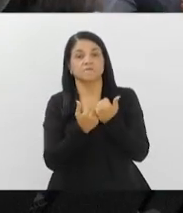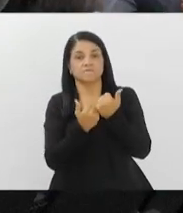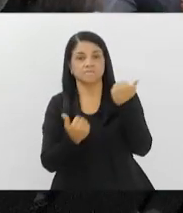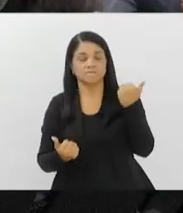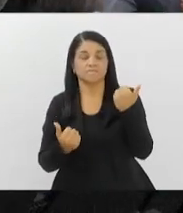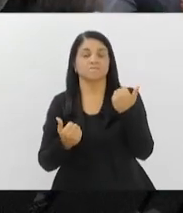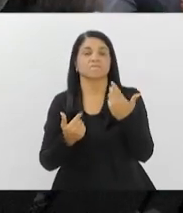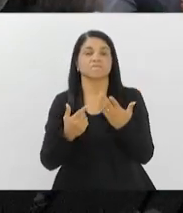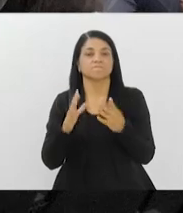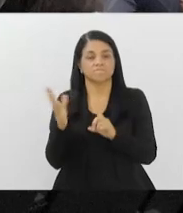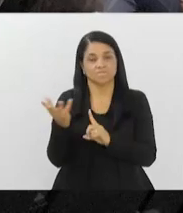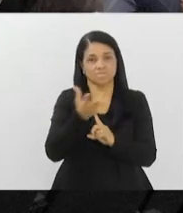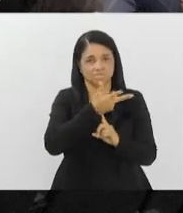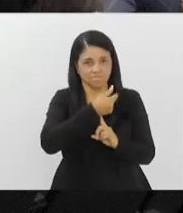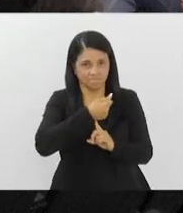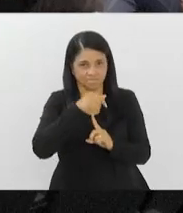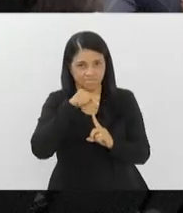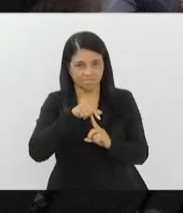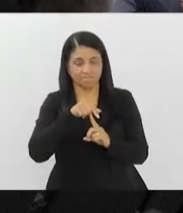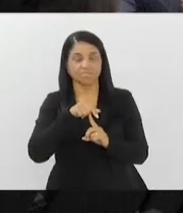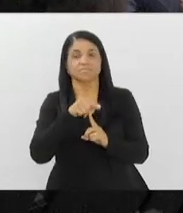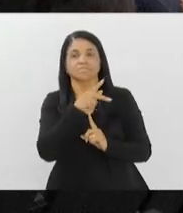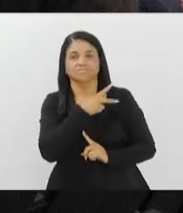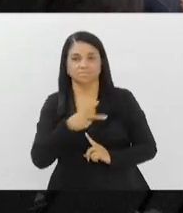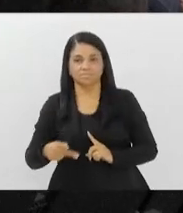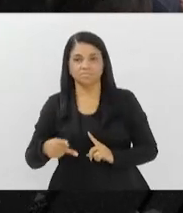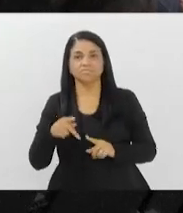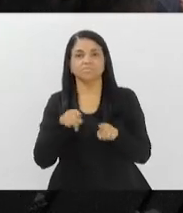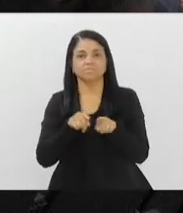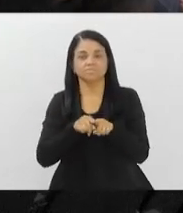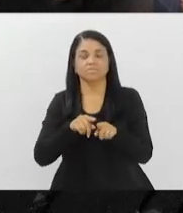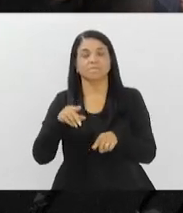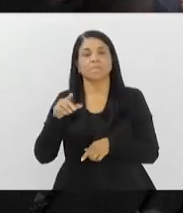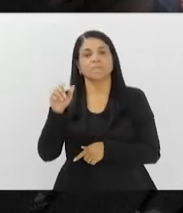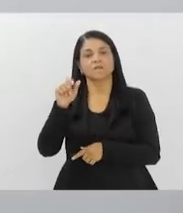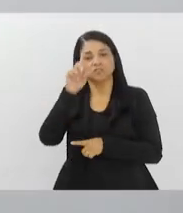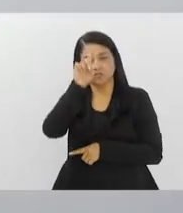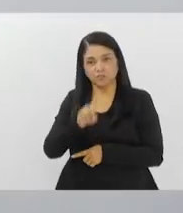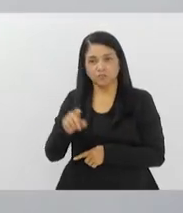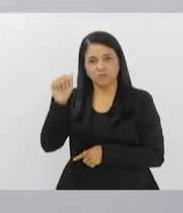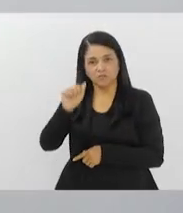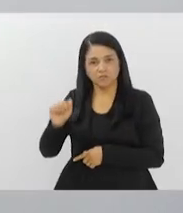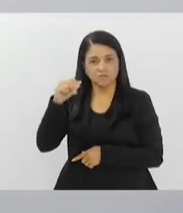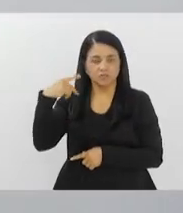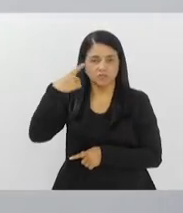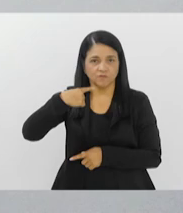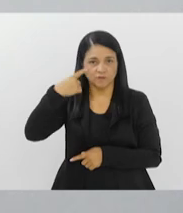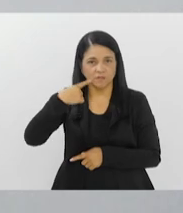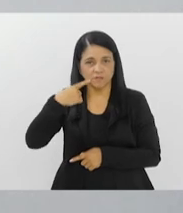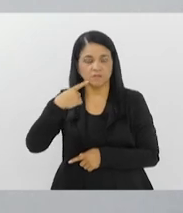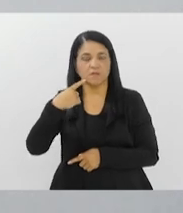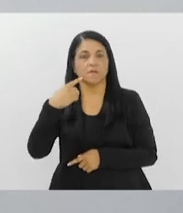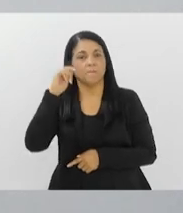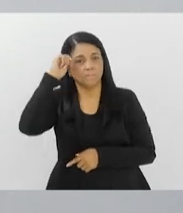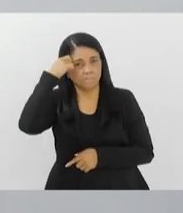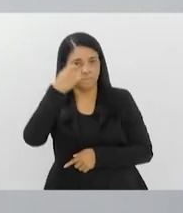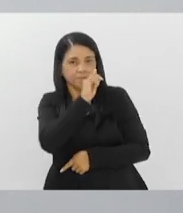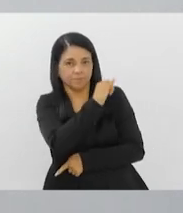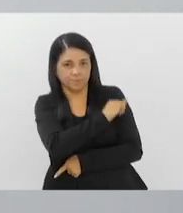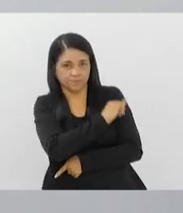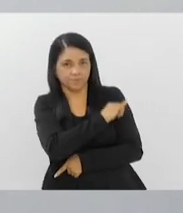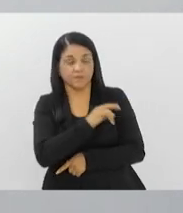Clube, Ana Paula da Conceição Vasconcelos, diretora da Associação de Advocacia Preta Carioca, Lia